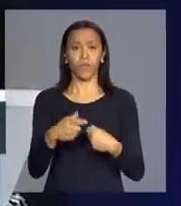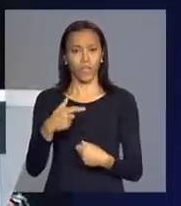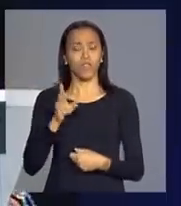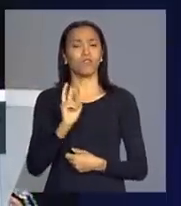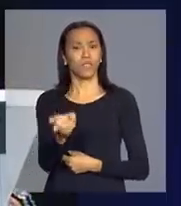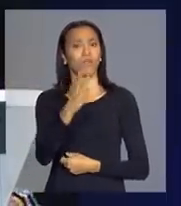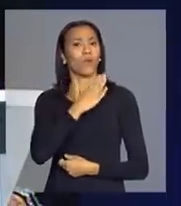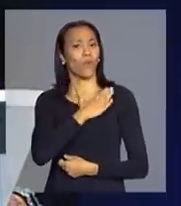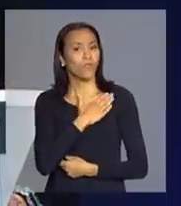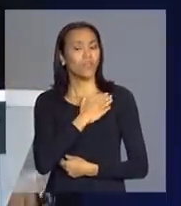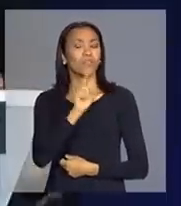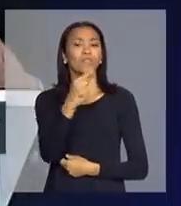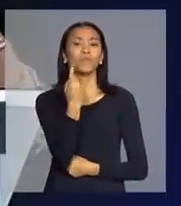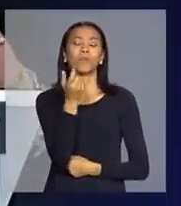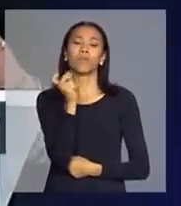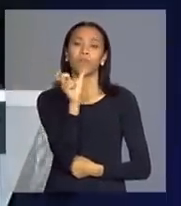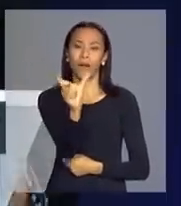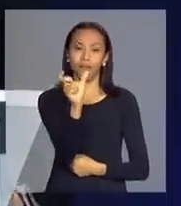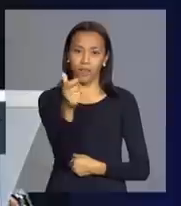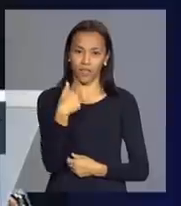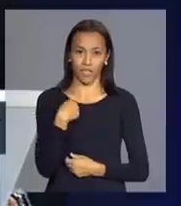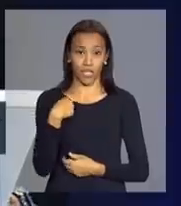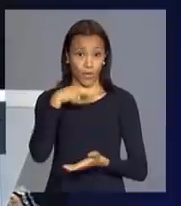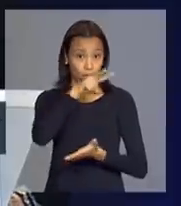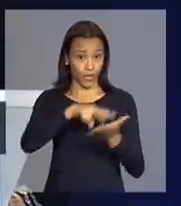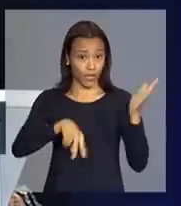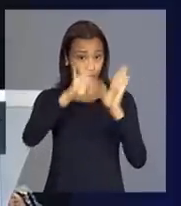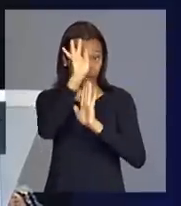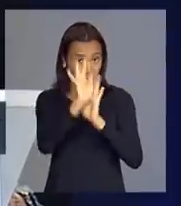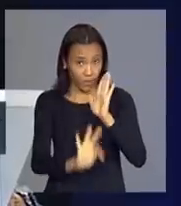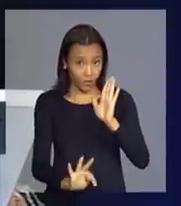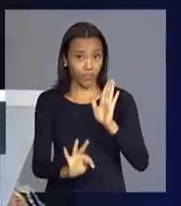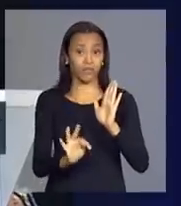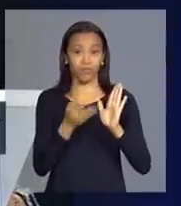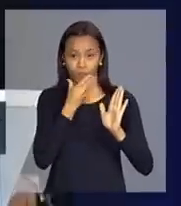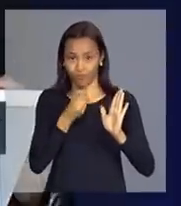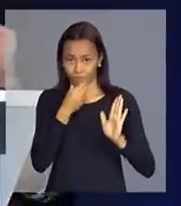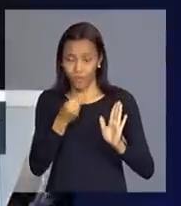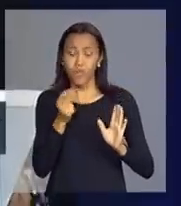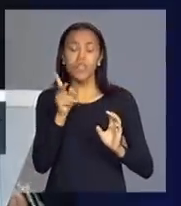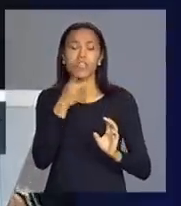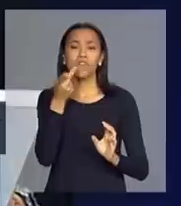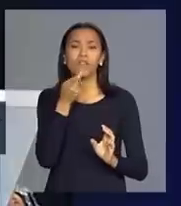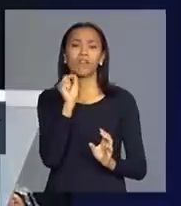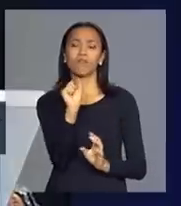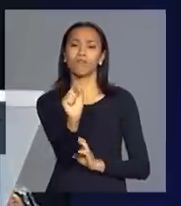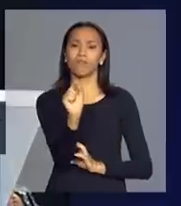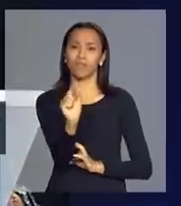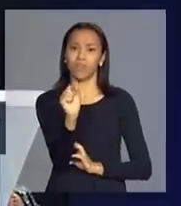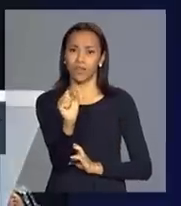gostei de uma palavra que eu li num texto do Guilherme Afif Domingos, que chamava